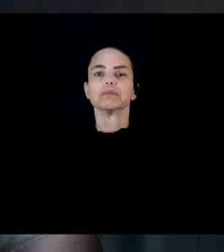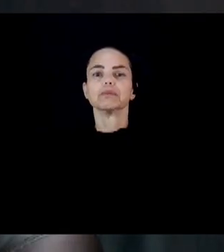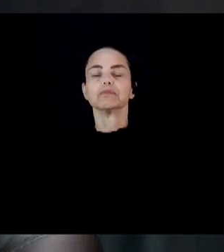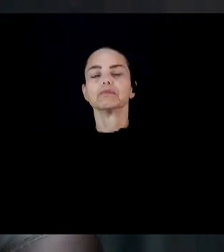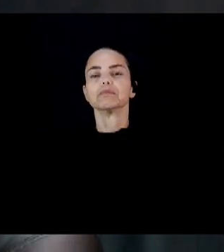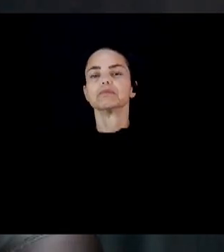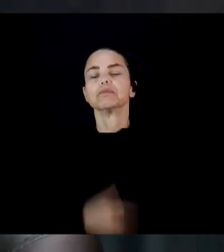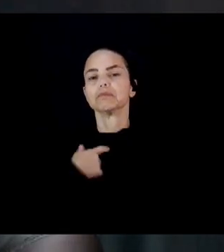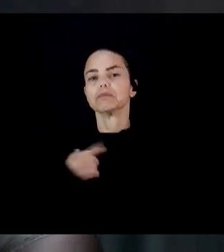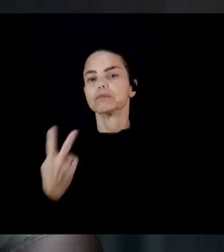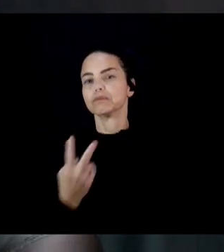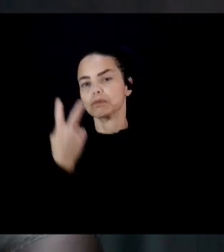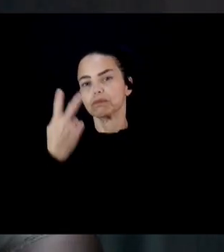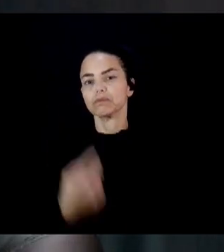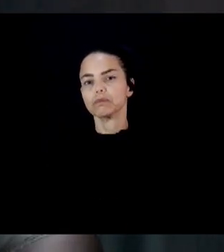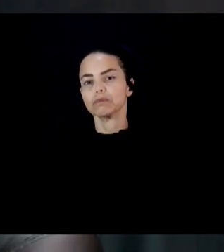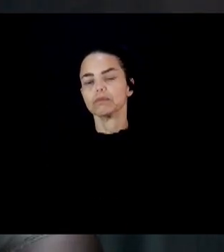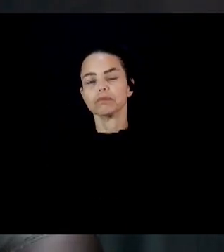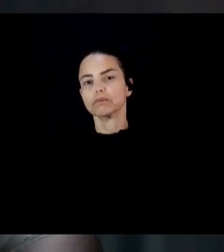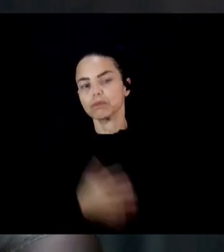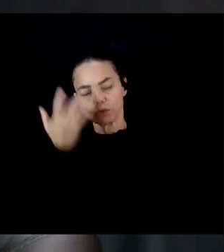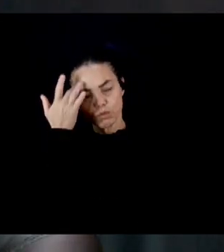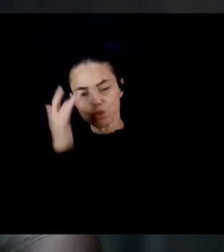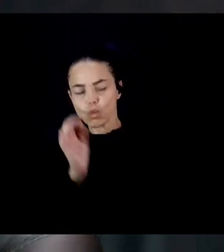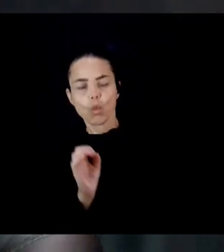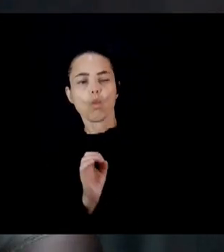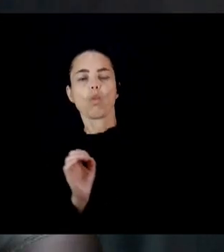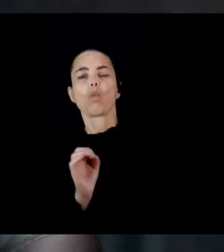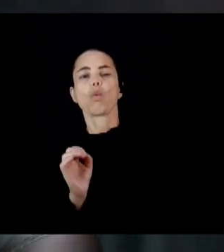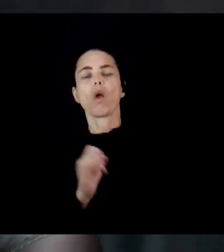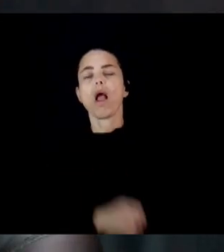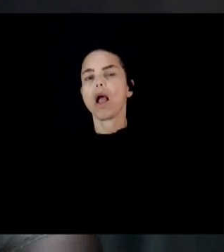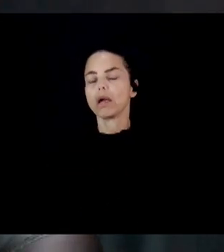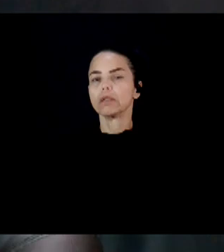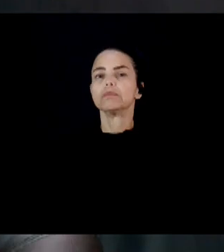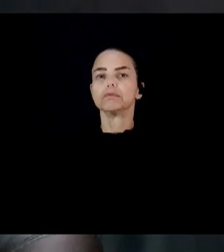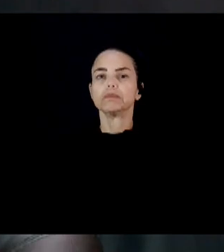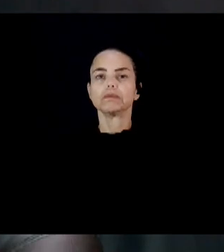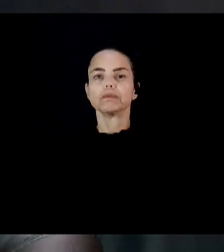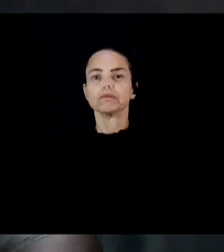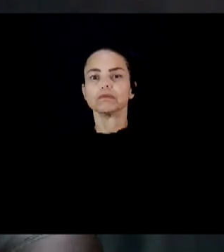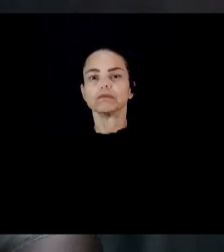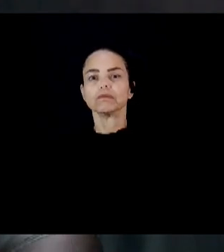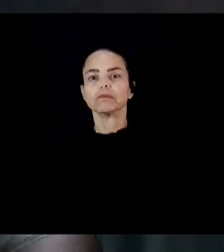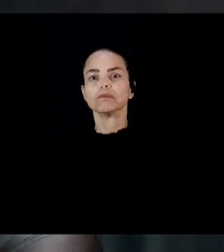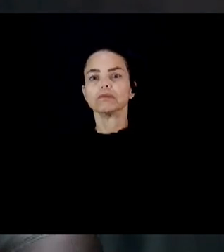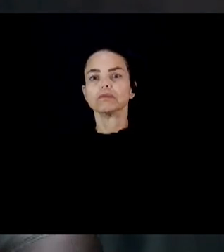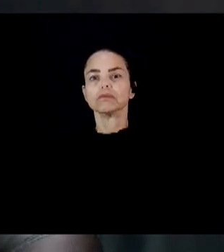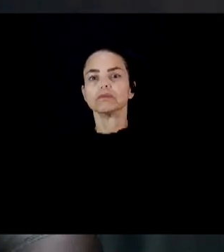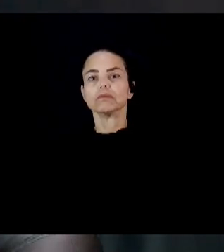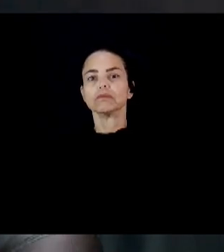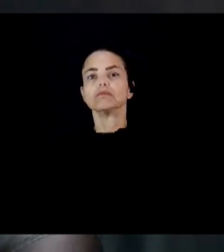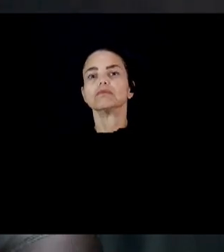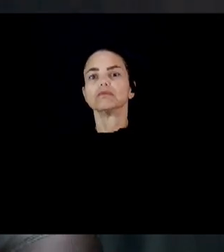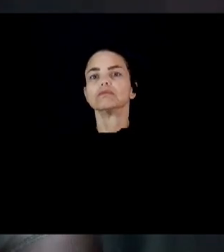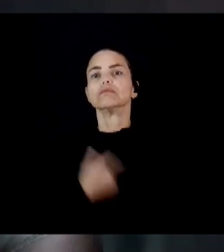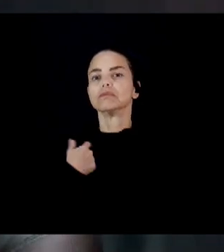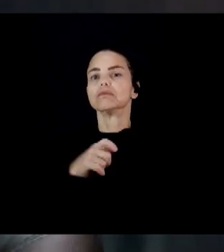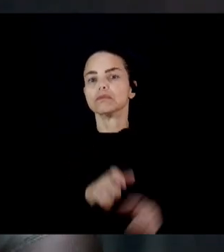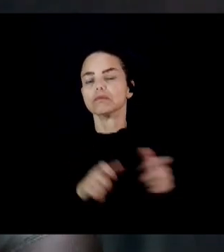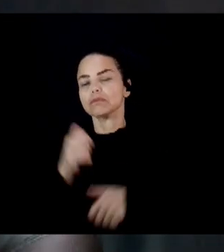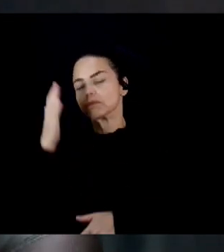valor assim, ele não sabe nada. Talvez ele não saiba... talvez, assim, uma palavra forte, porque muita gente sabe